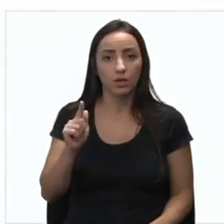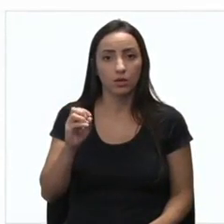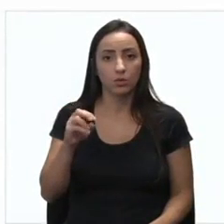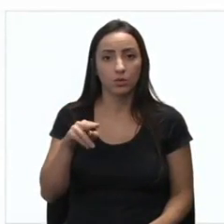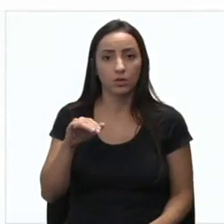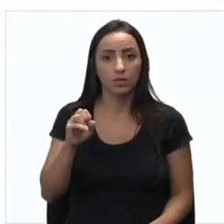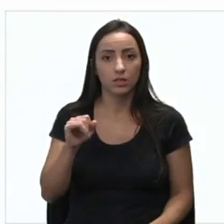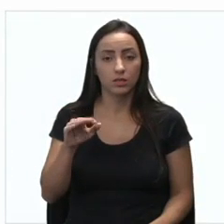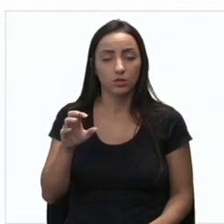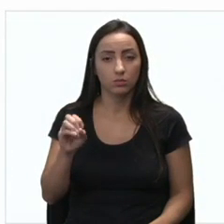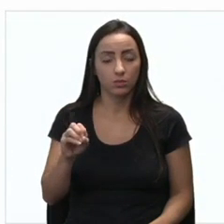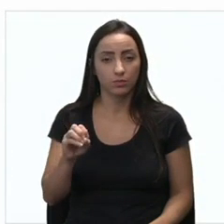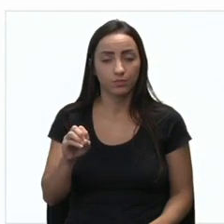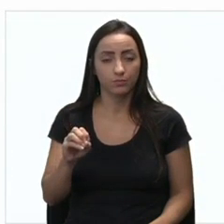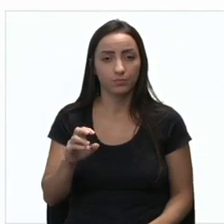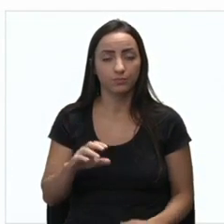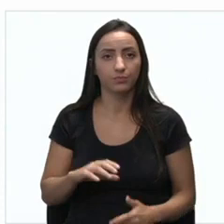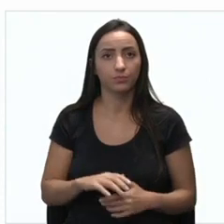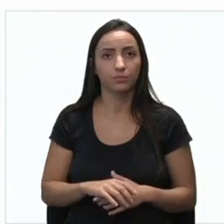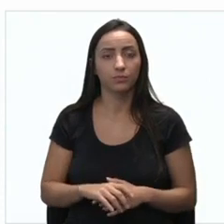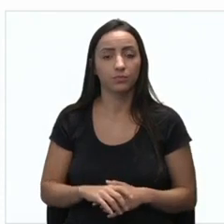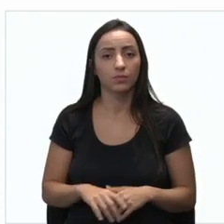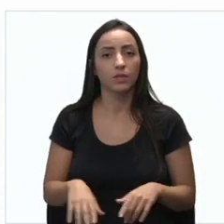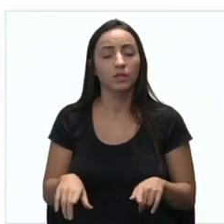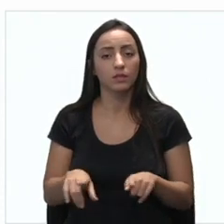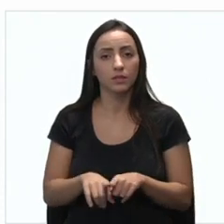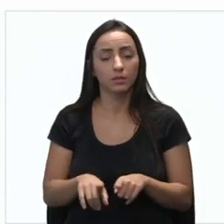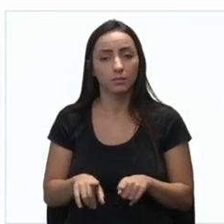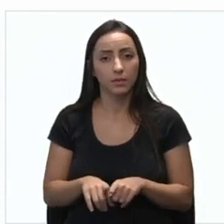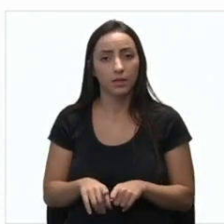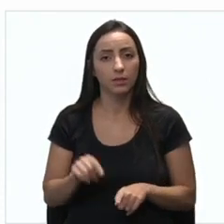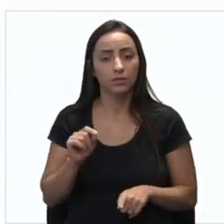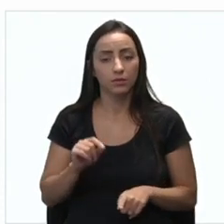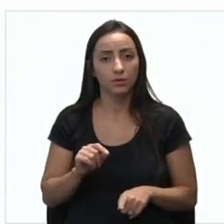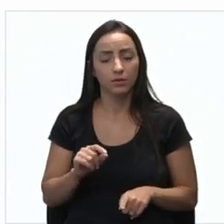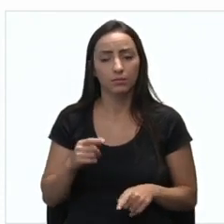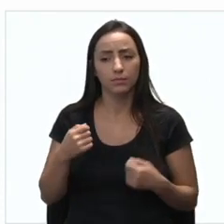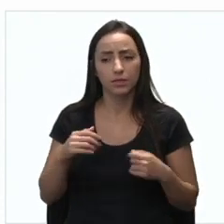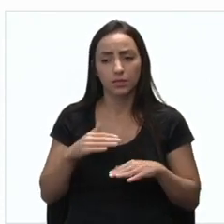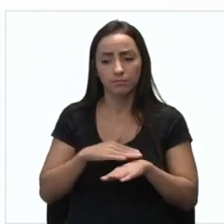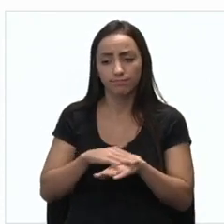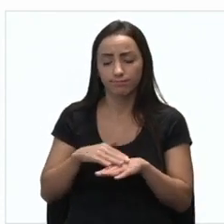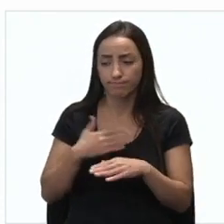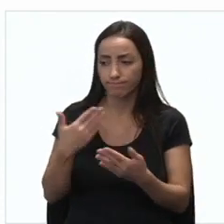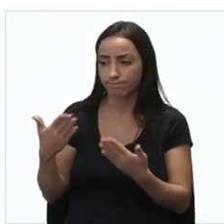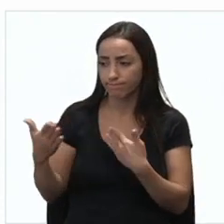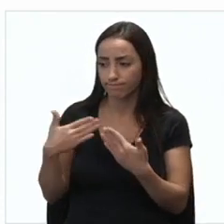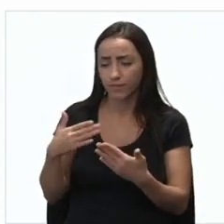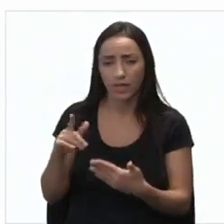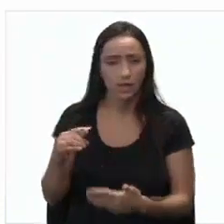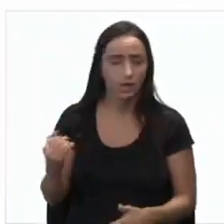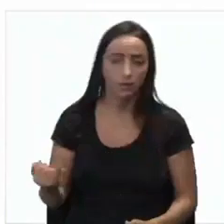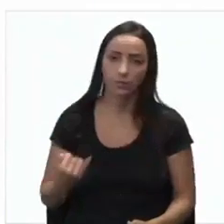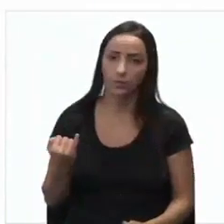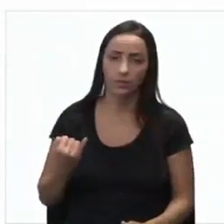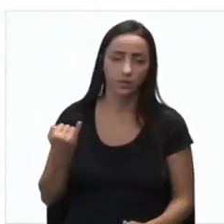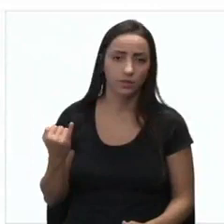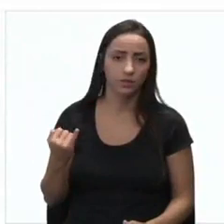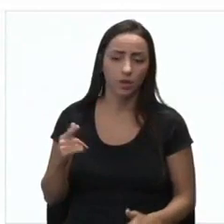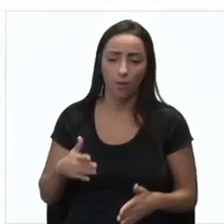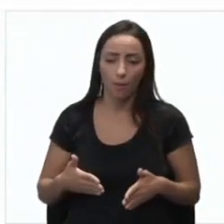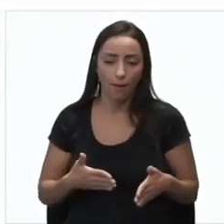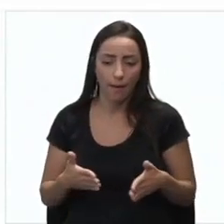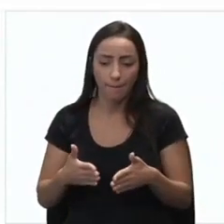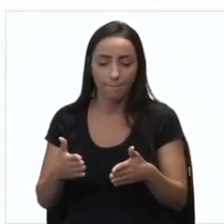dos profissionais quanto dos pacientes, devendo recorrer ao diálogo. Diálogo é fundamental, é o caminho